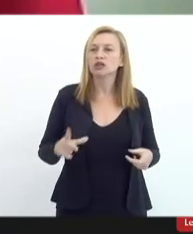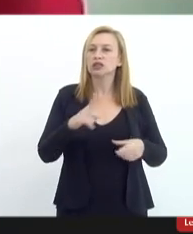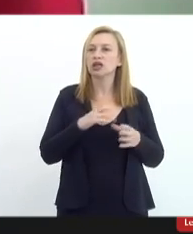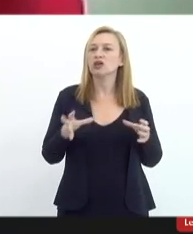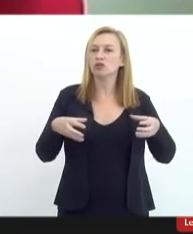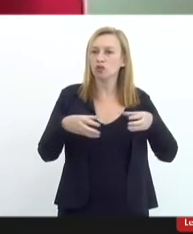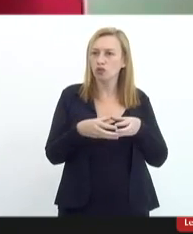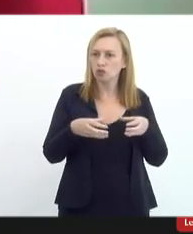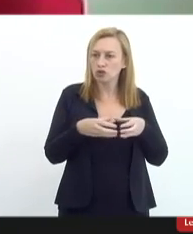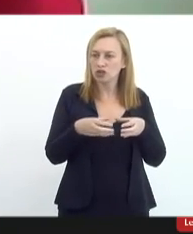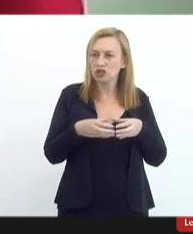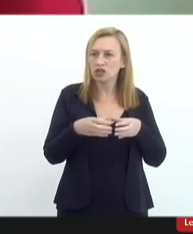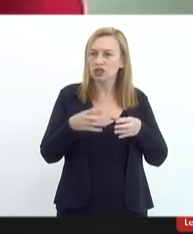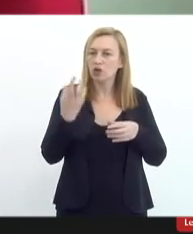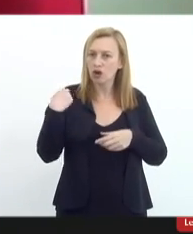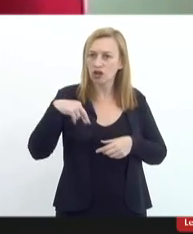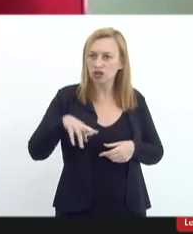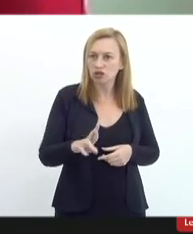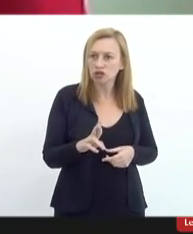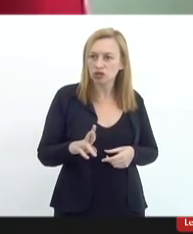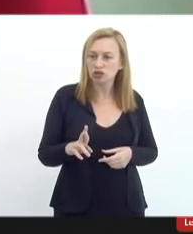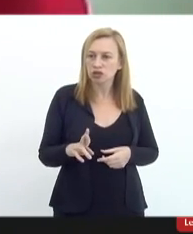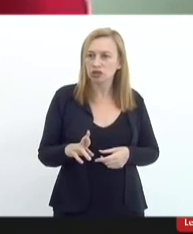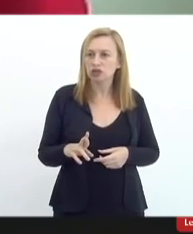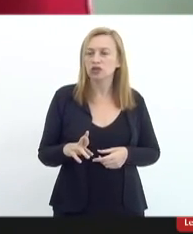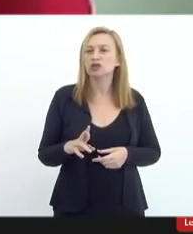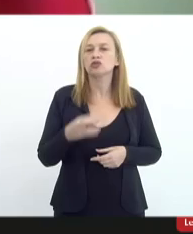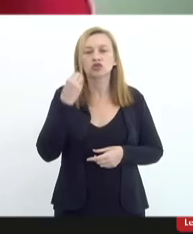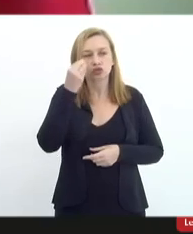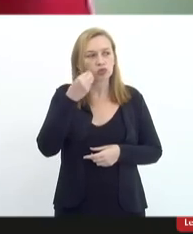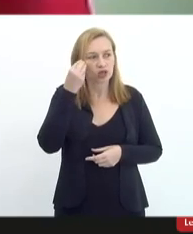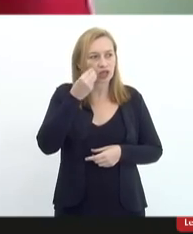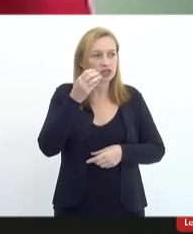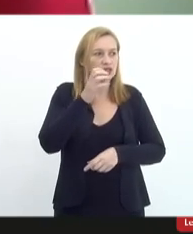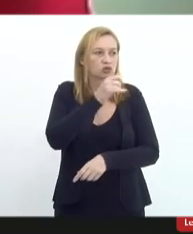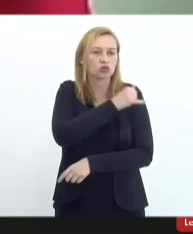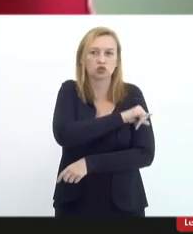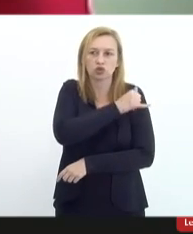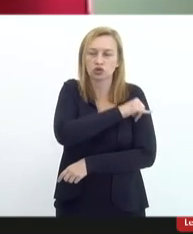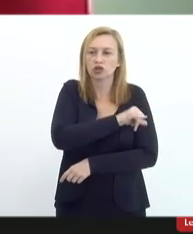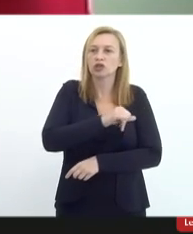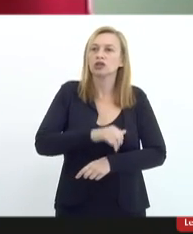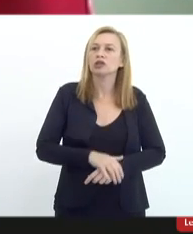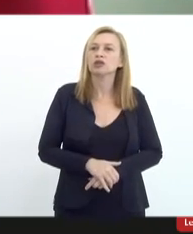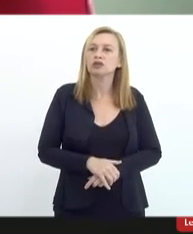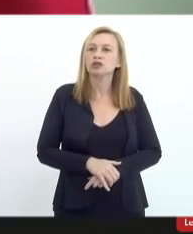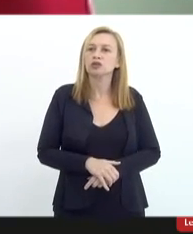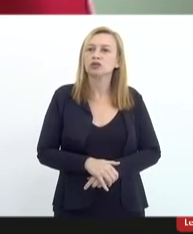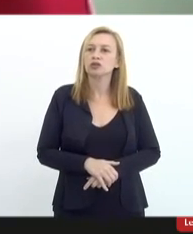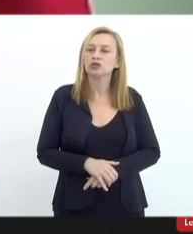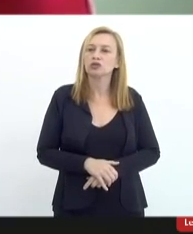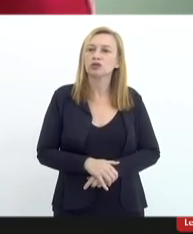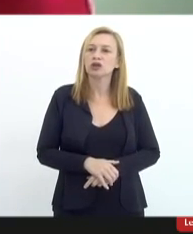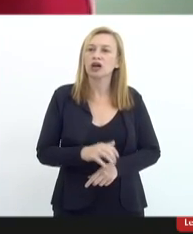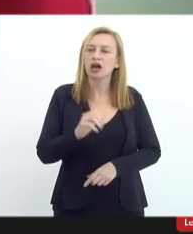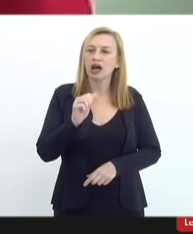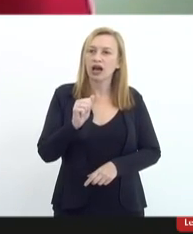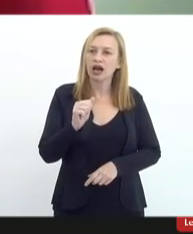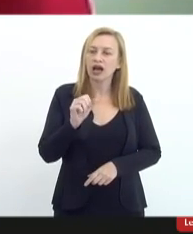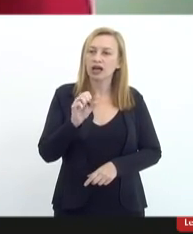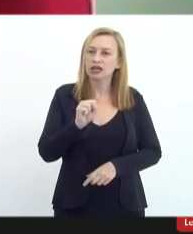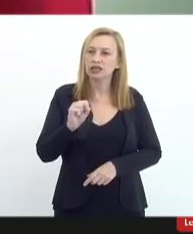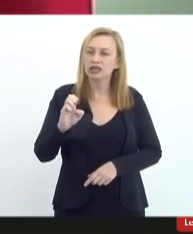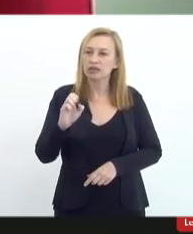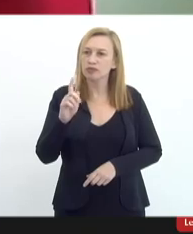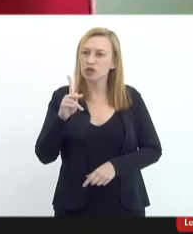comissão interreligiosa, há uma experiência no Rio de Janeiro, capitaneada pelo arcebispo do Rio de